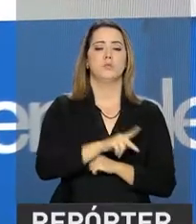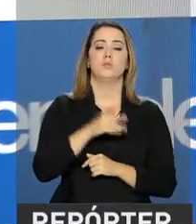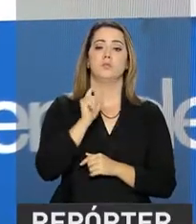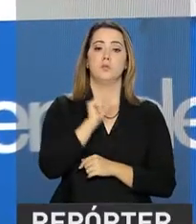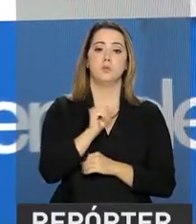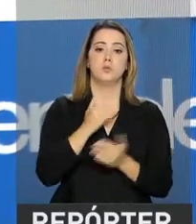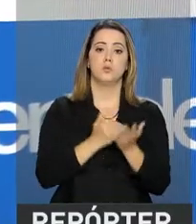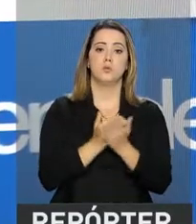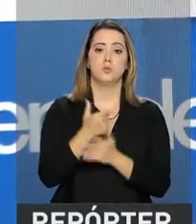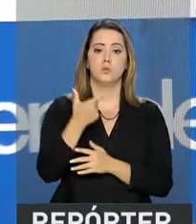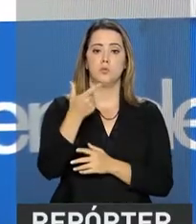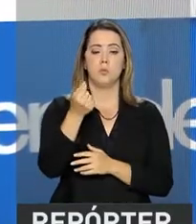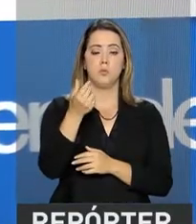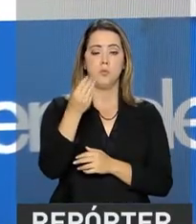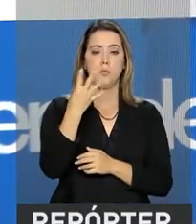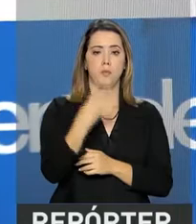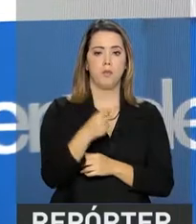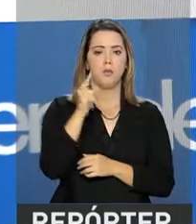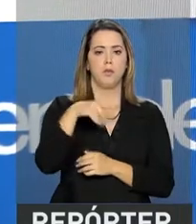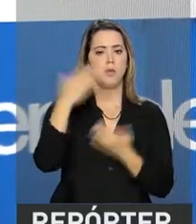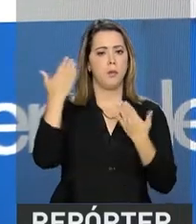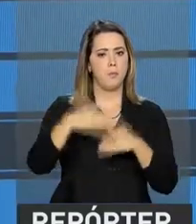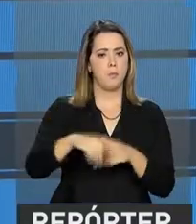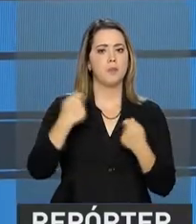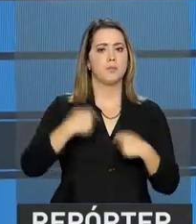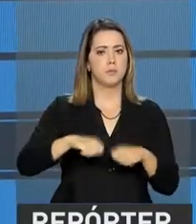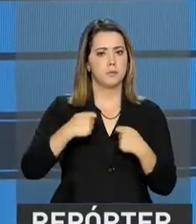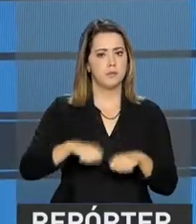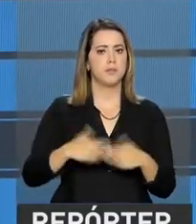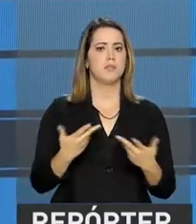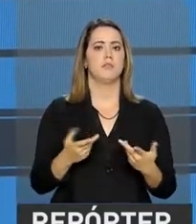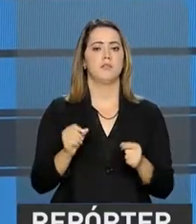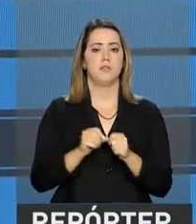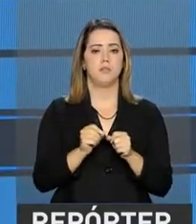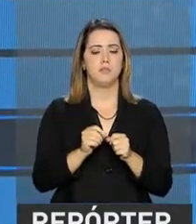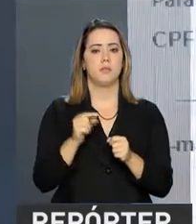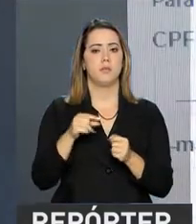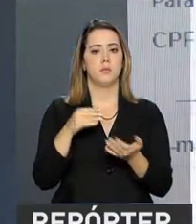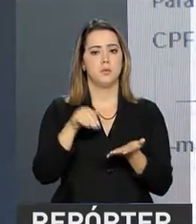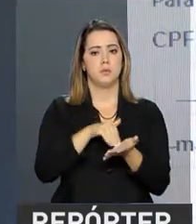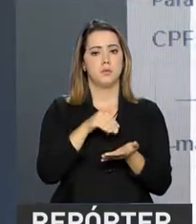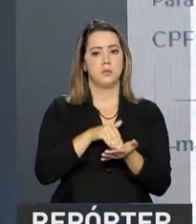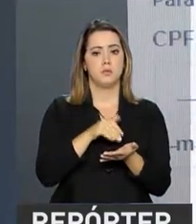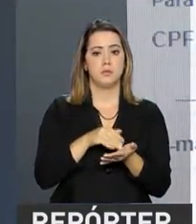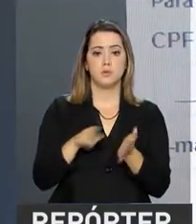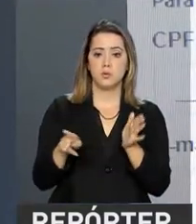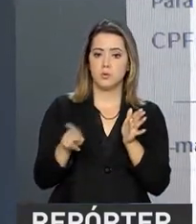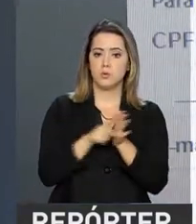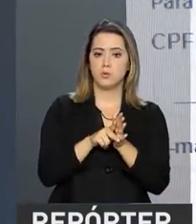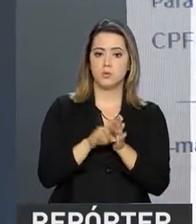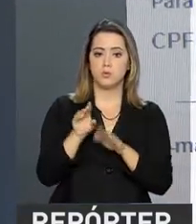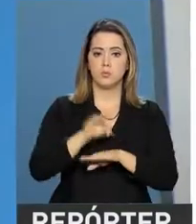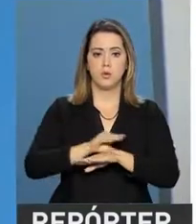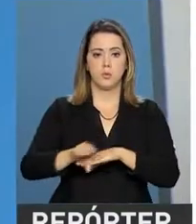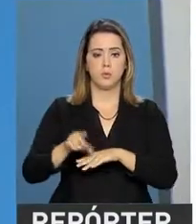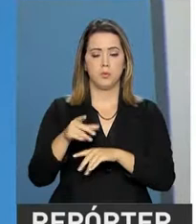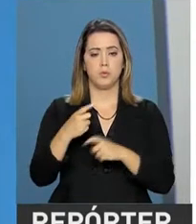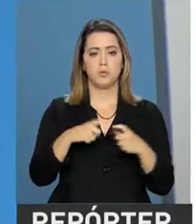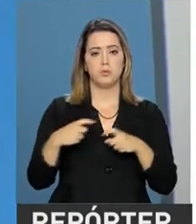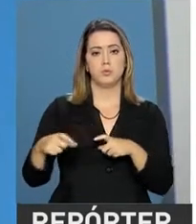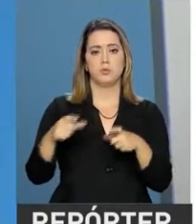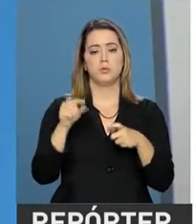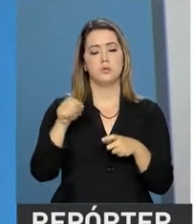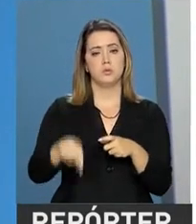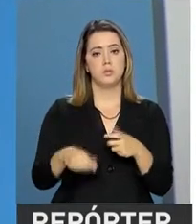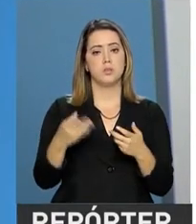desde 2004 e é uma prova obrigatória. Embora as inscrições sejam realizadas pelos coordenadores dos cursos, nessa